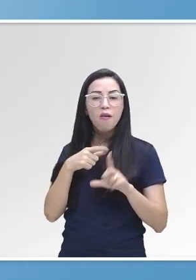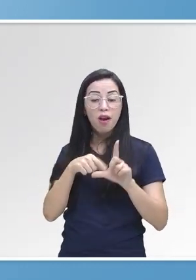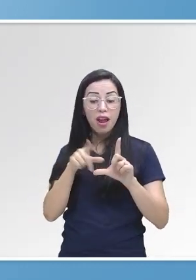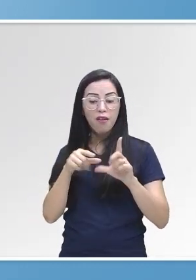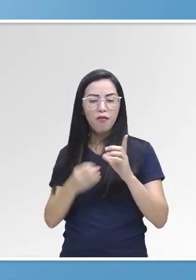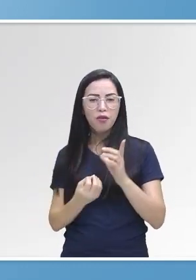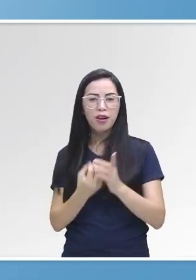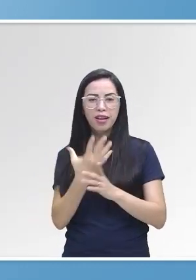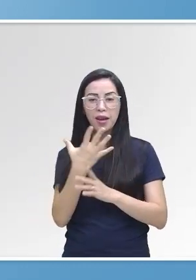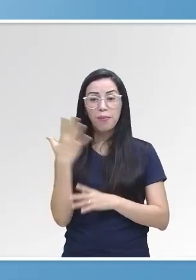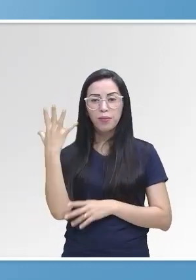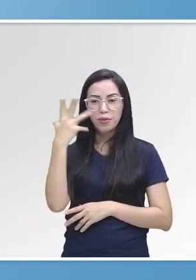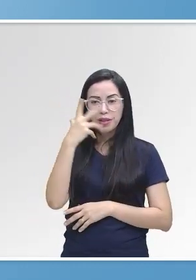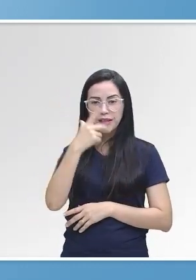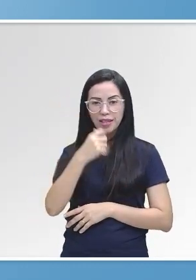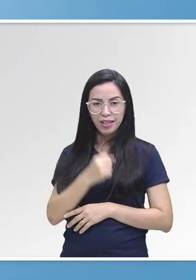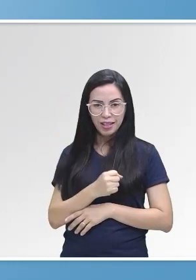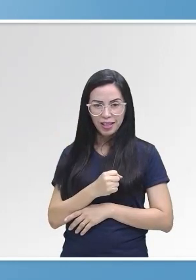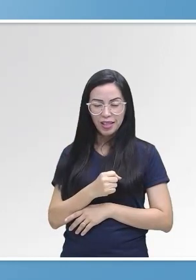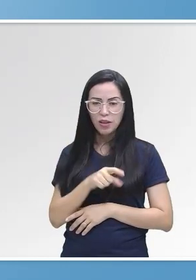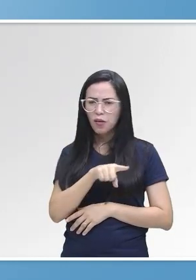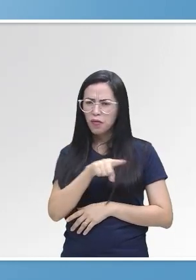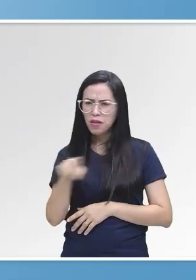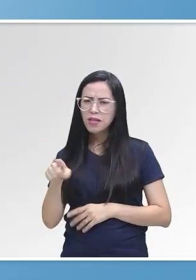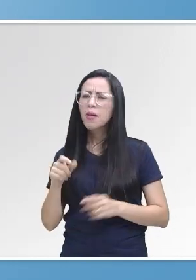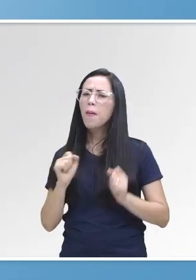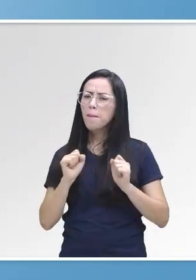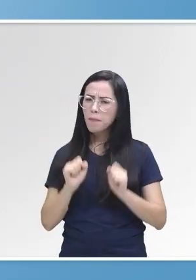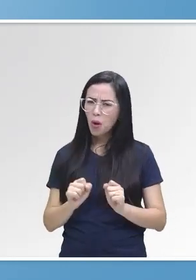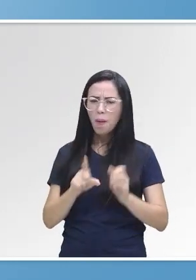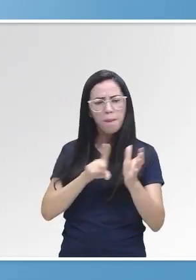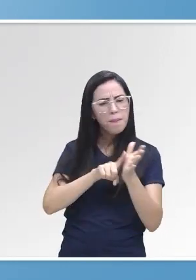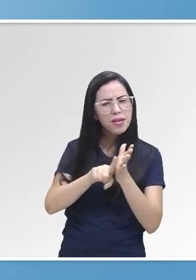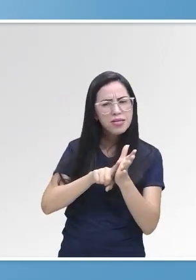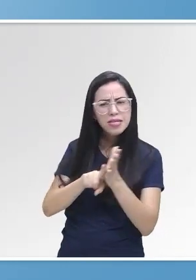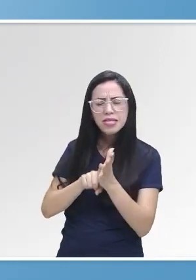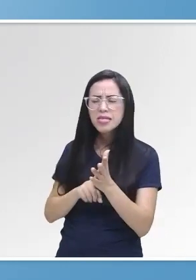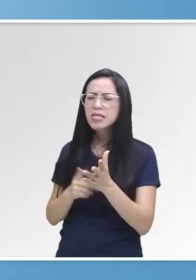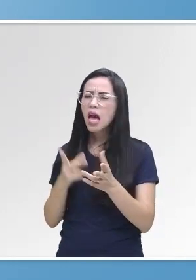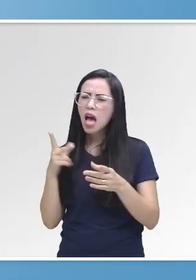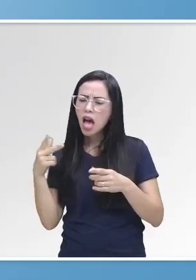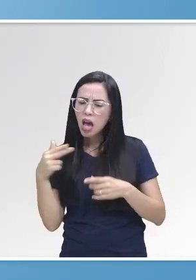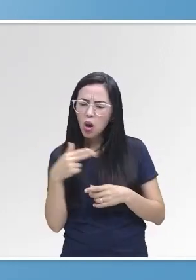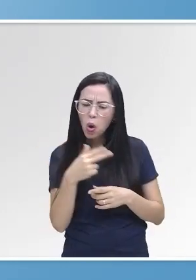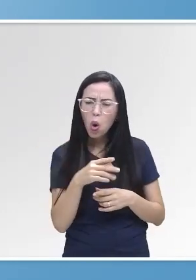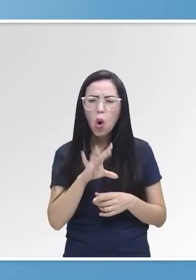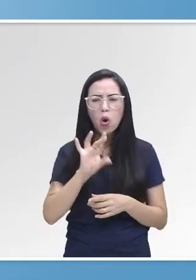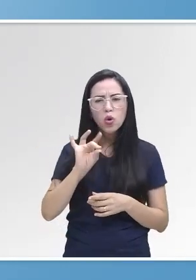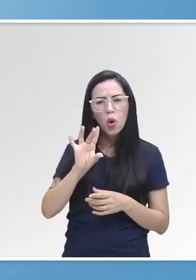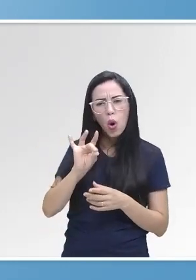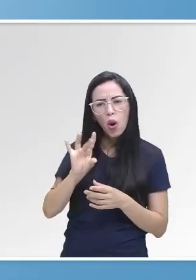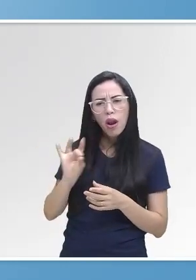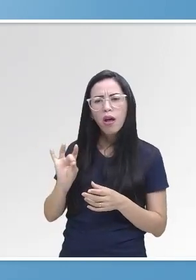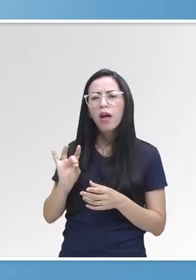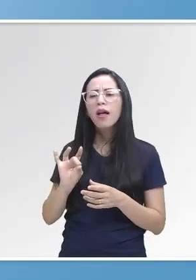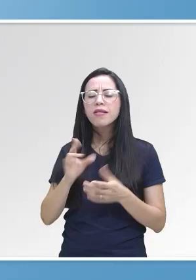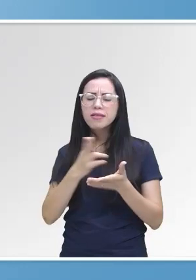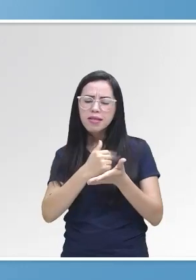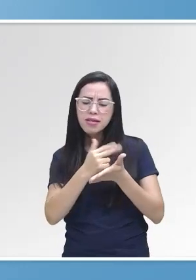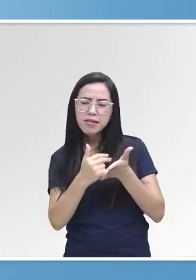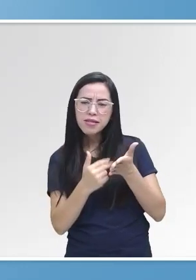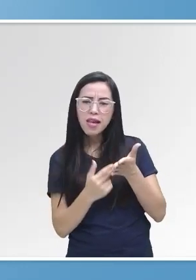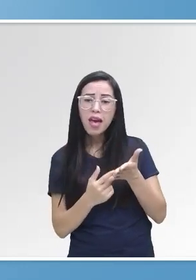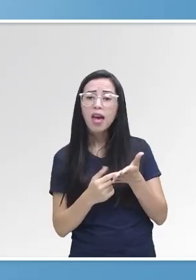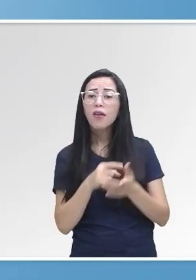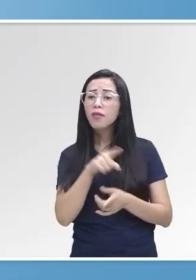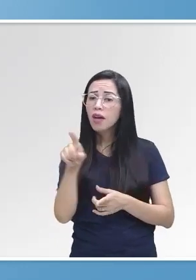bonito posso ir na casa de vocês façam pesquisa espaço um recorte colagem Pinto em desenho Se